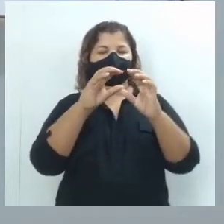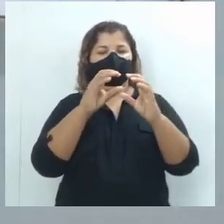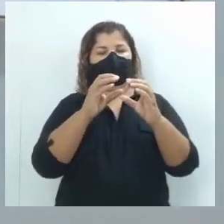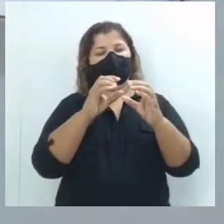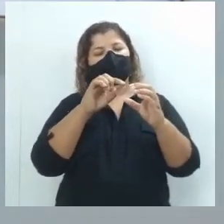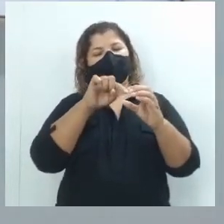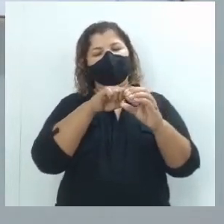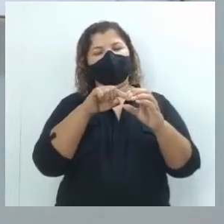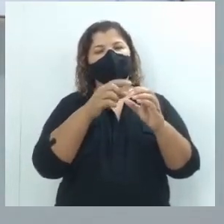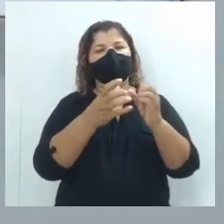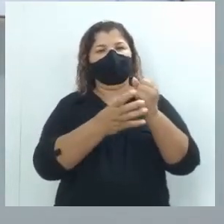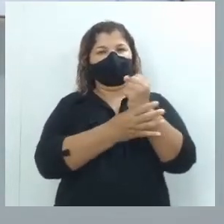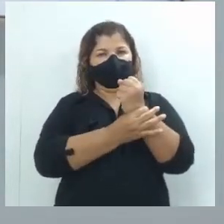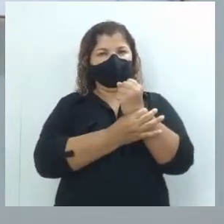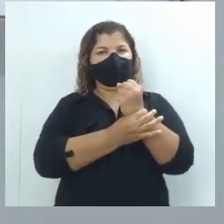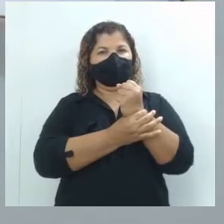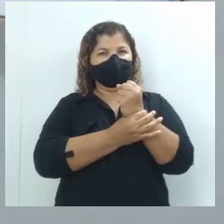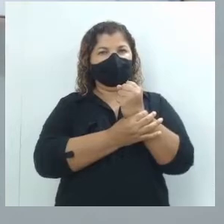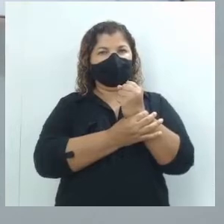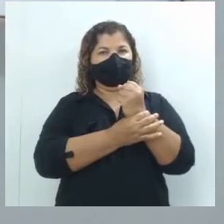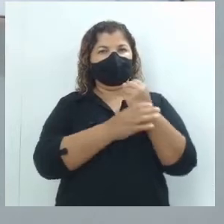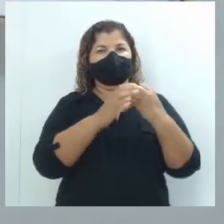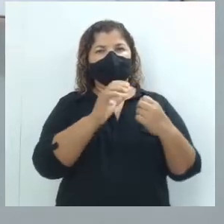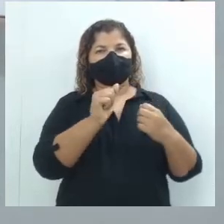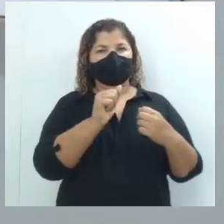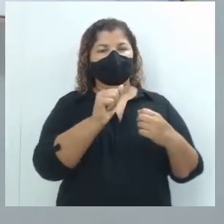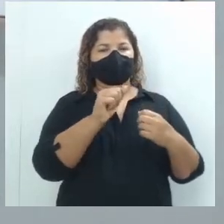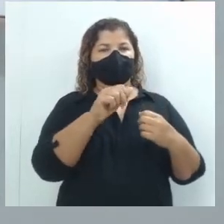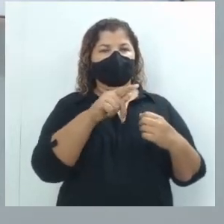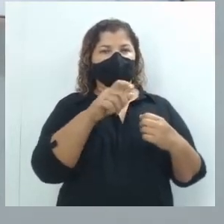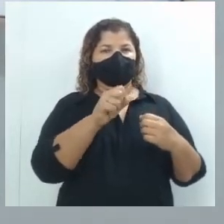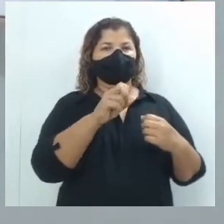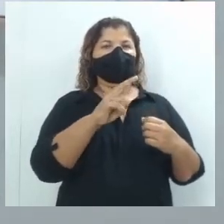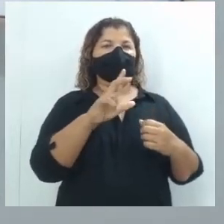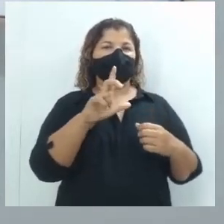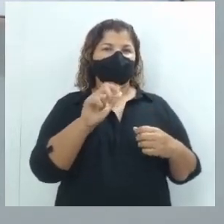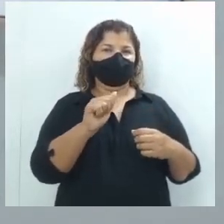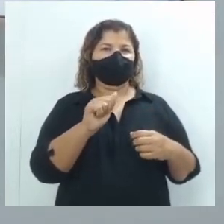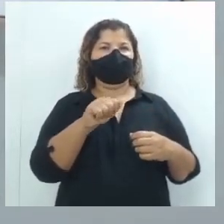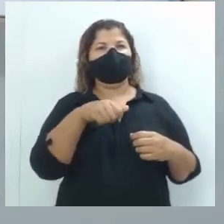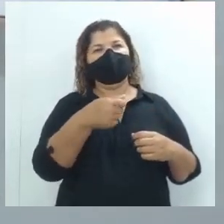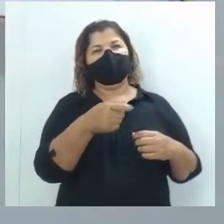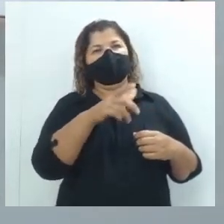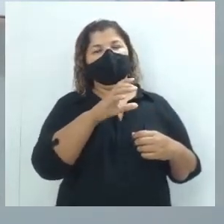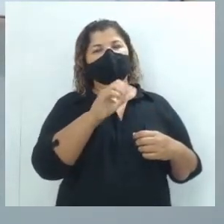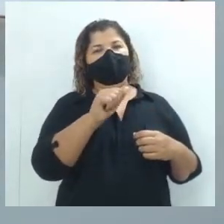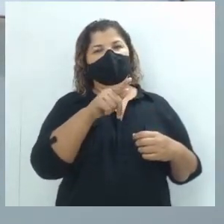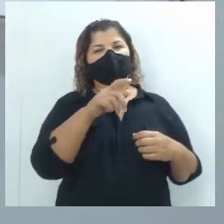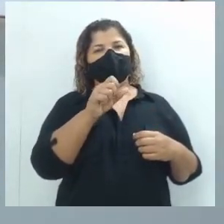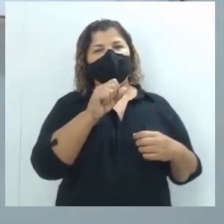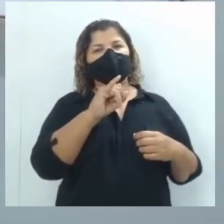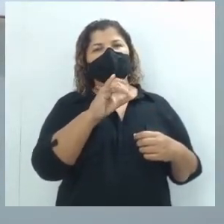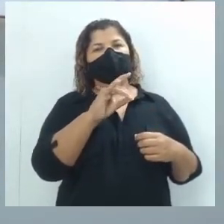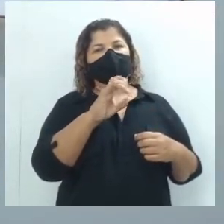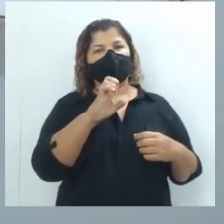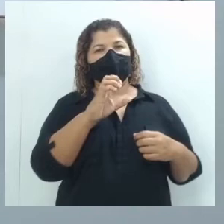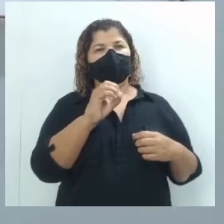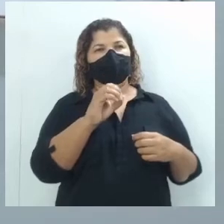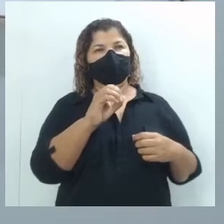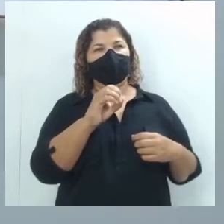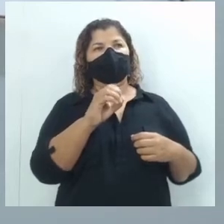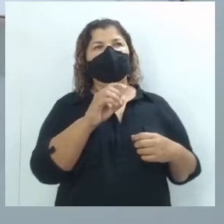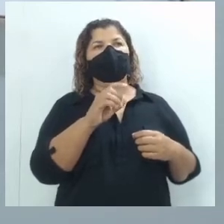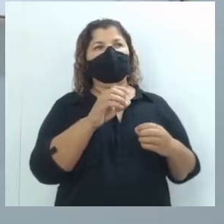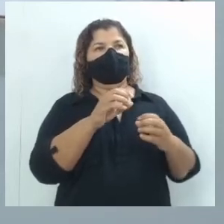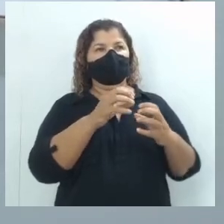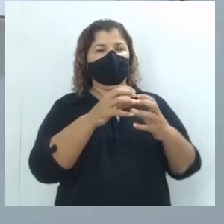cápsula, que é o que nós chamamos de capsídeo, beleza? E formando o capsídeo, o que é que vai acontecer? Você